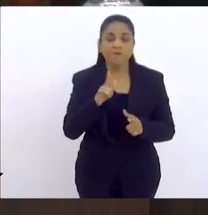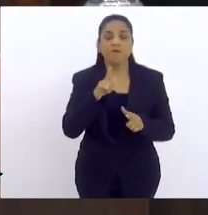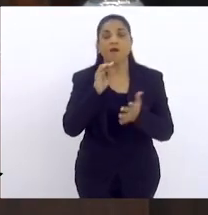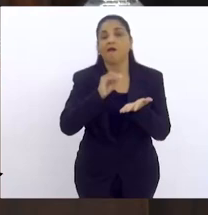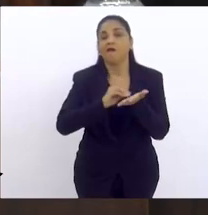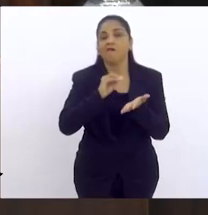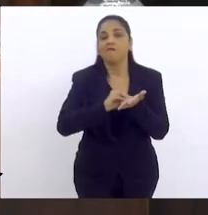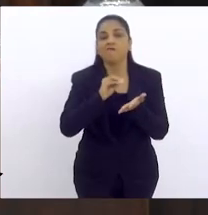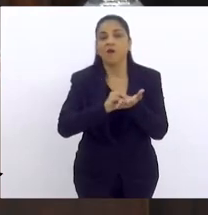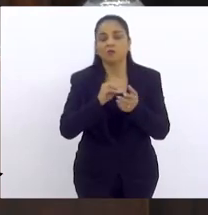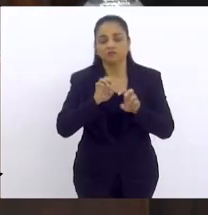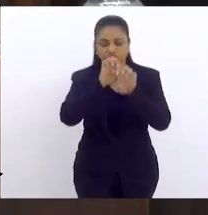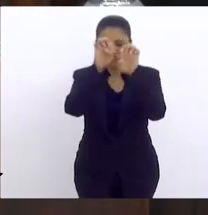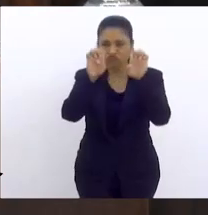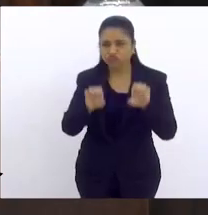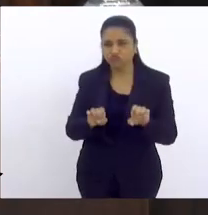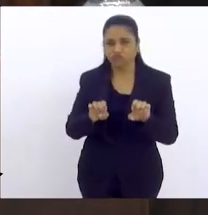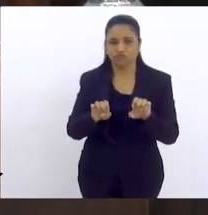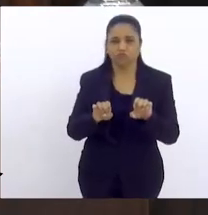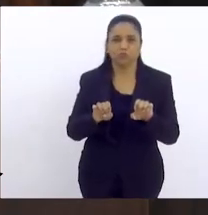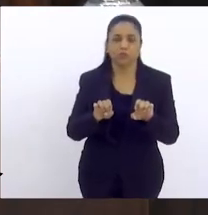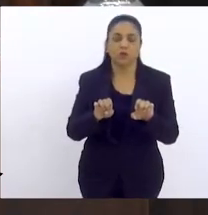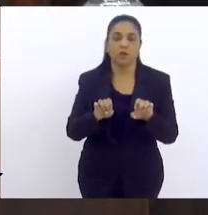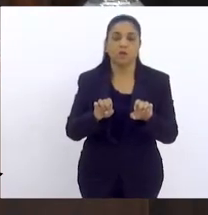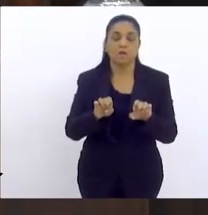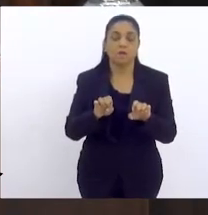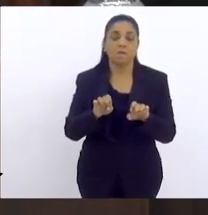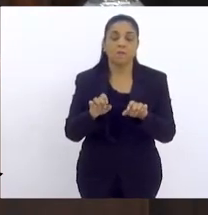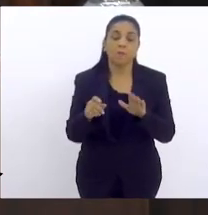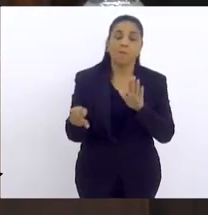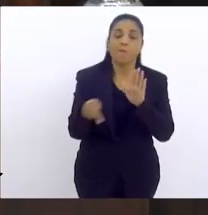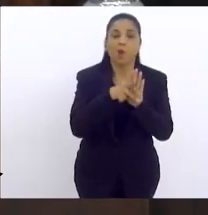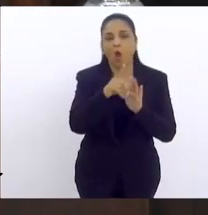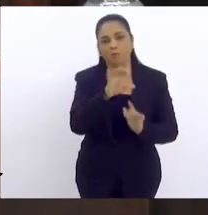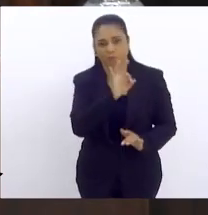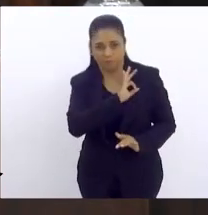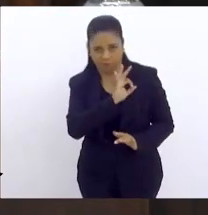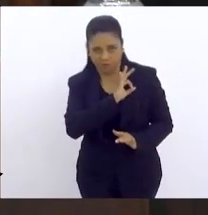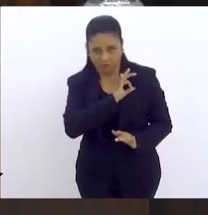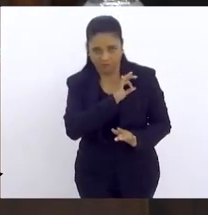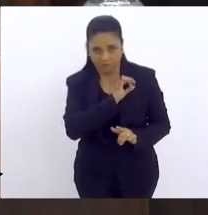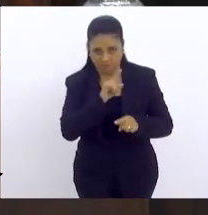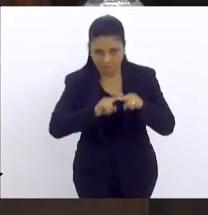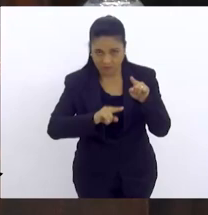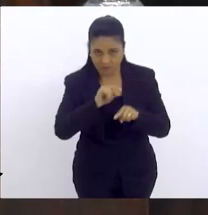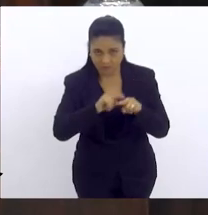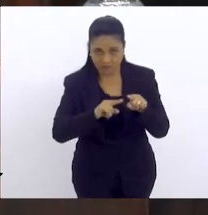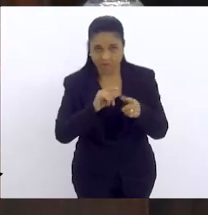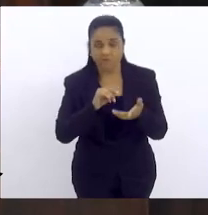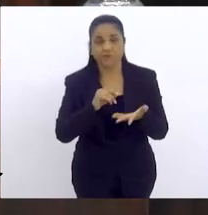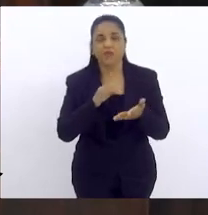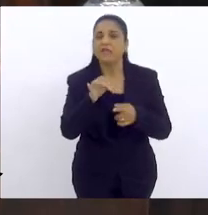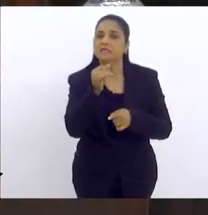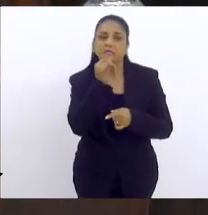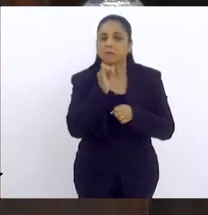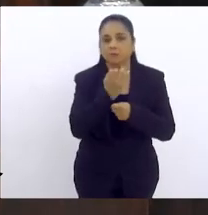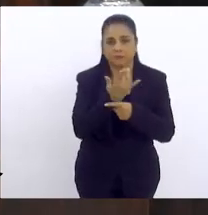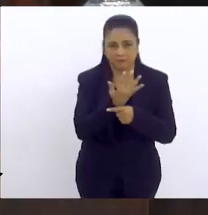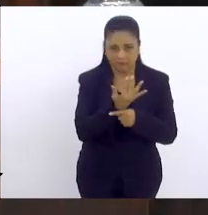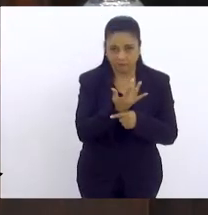falta de infraestrutura muitas vezes para o nosso policiais tanto é que tem lugares que vamos dizer em Caxias